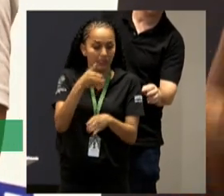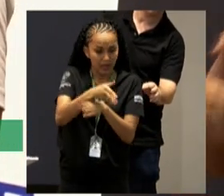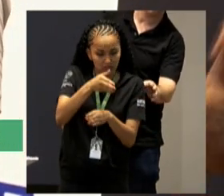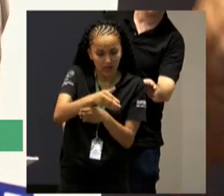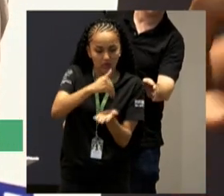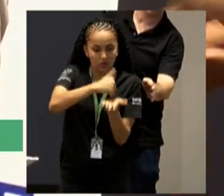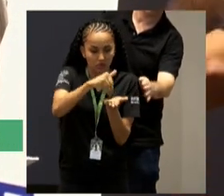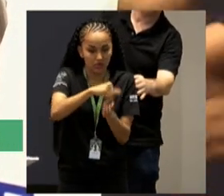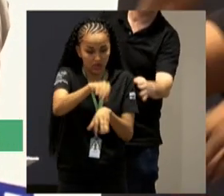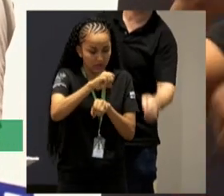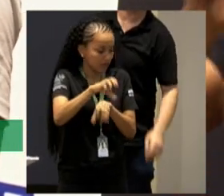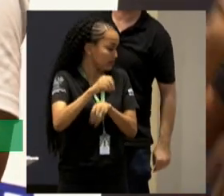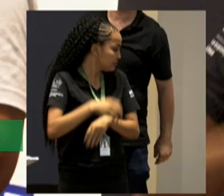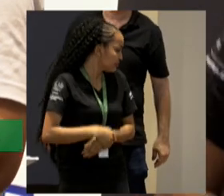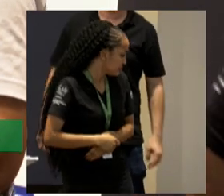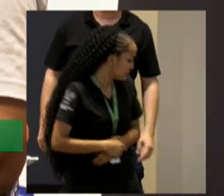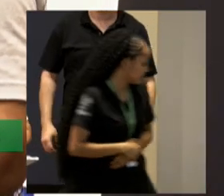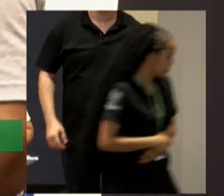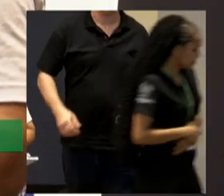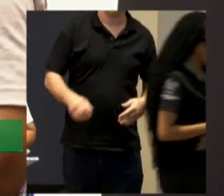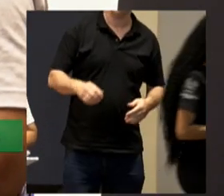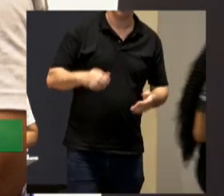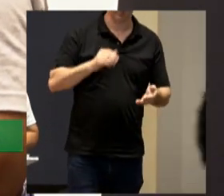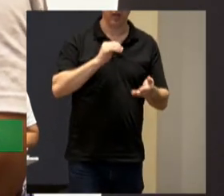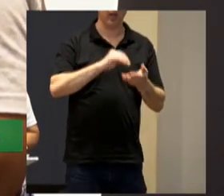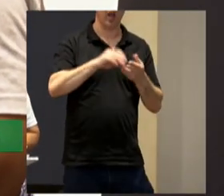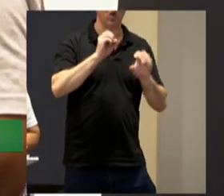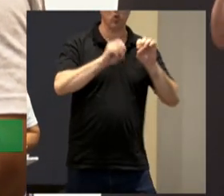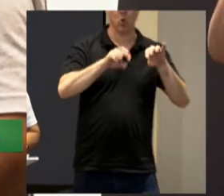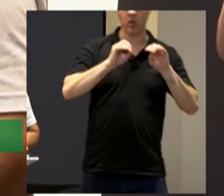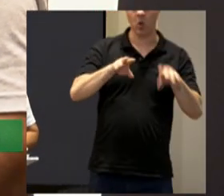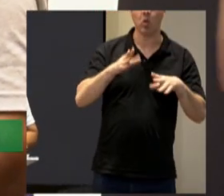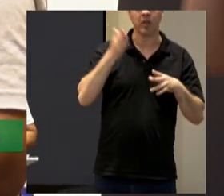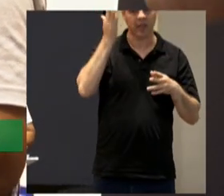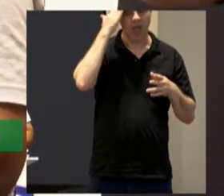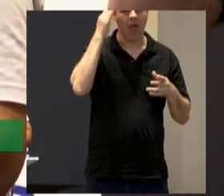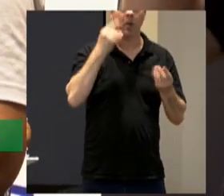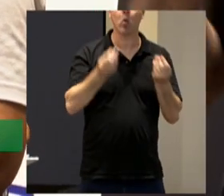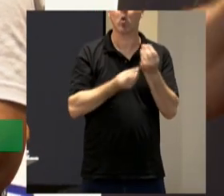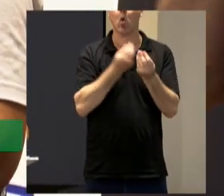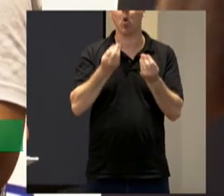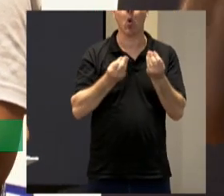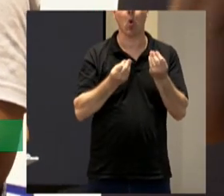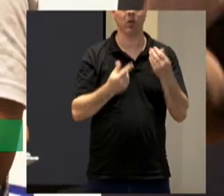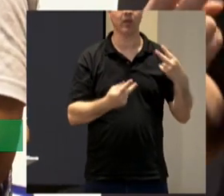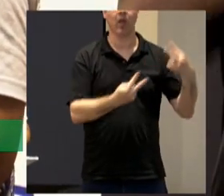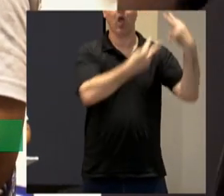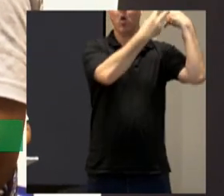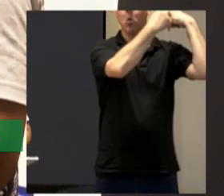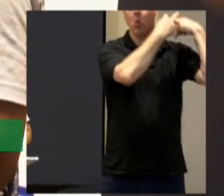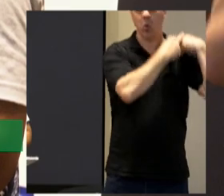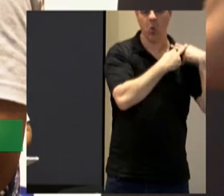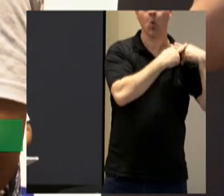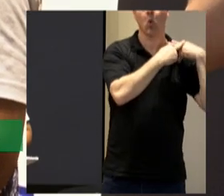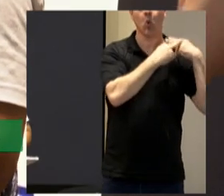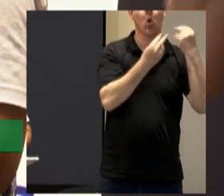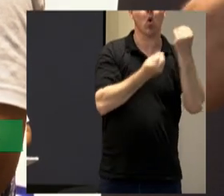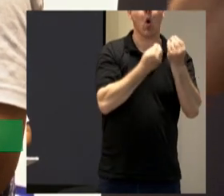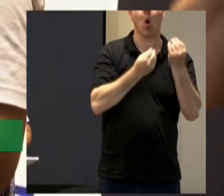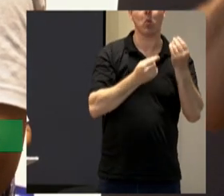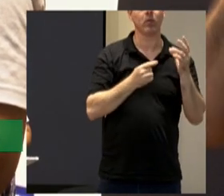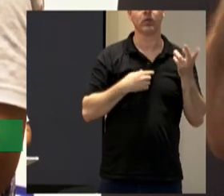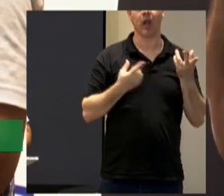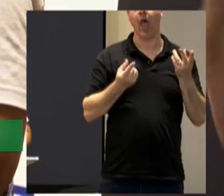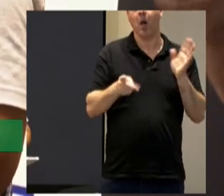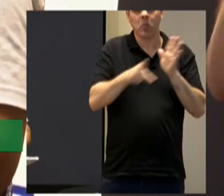de Educação, um intelectual da educação, logo reconheceu a nossa intelectualidade e a função da nossa epistemologia. A